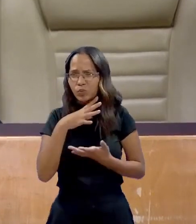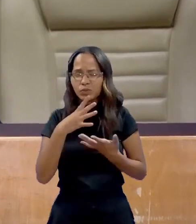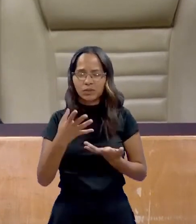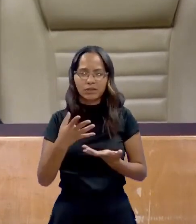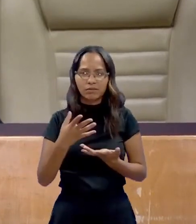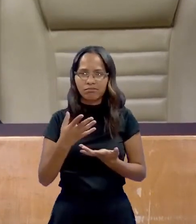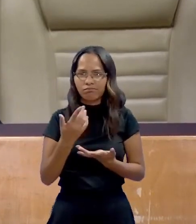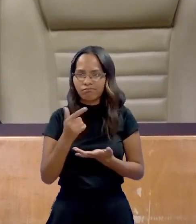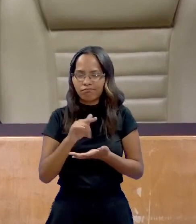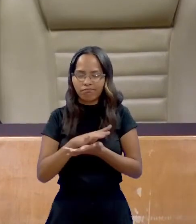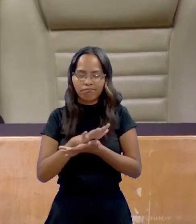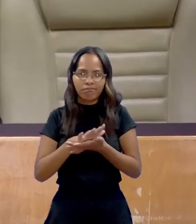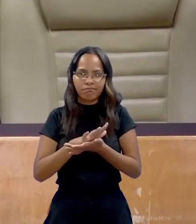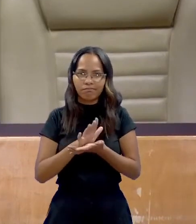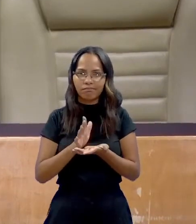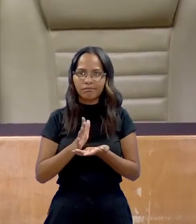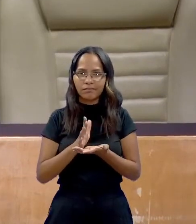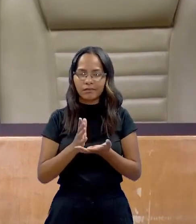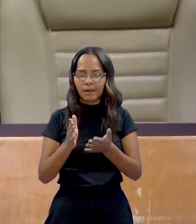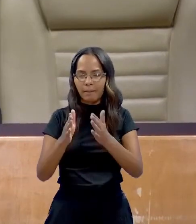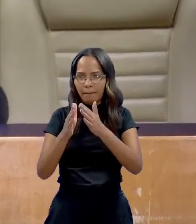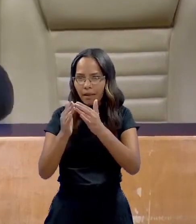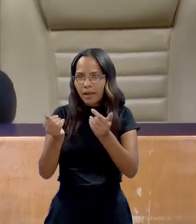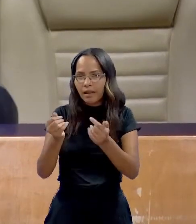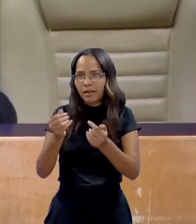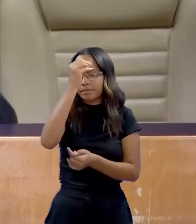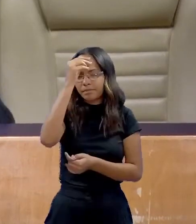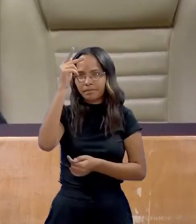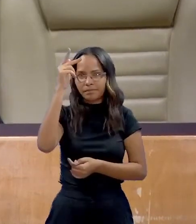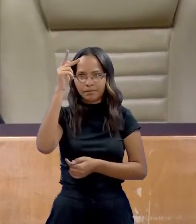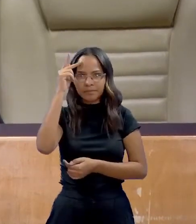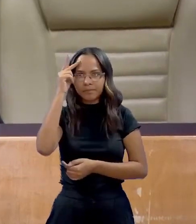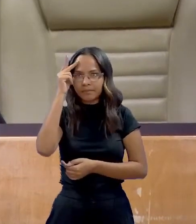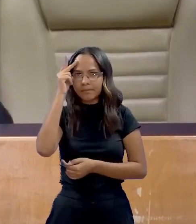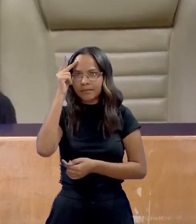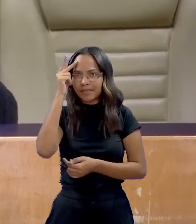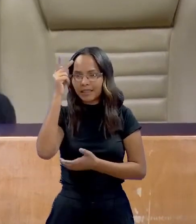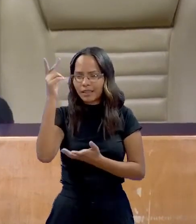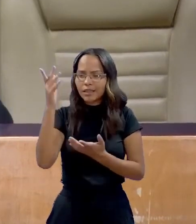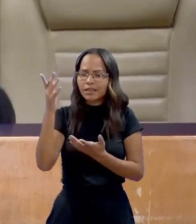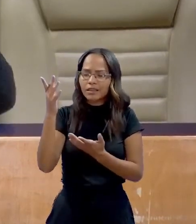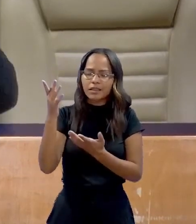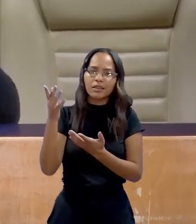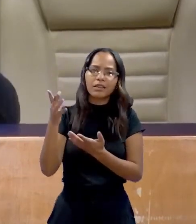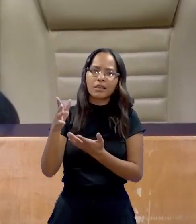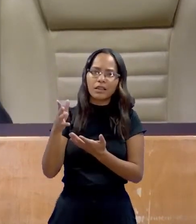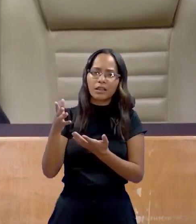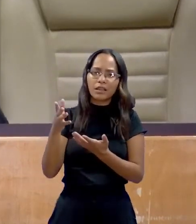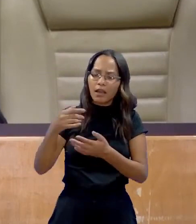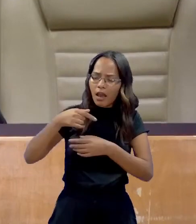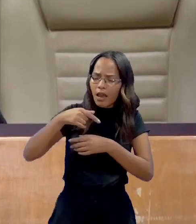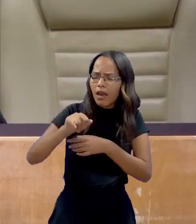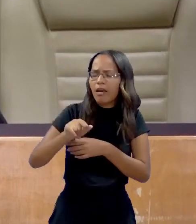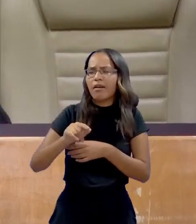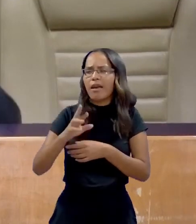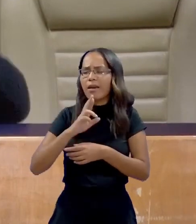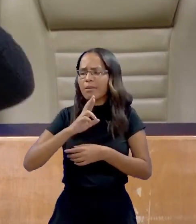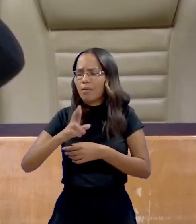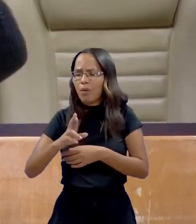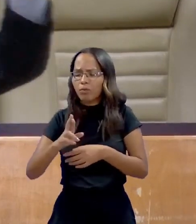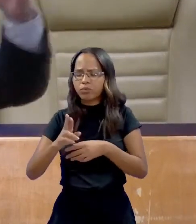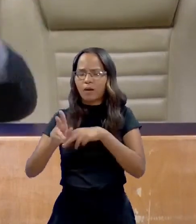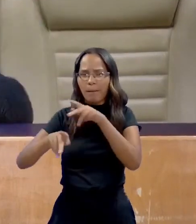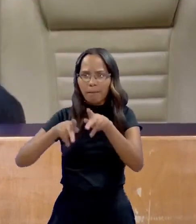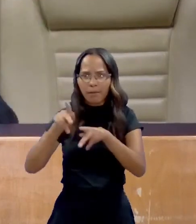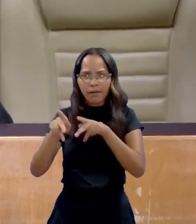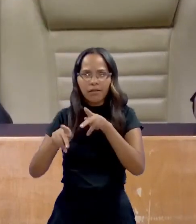nosso prefeito Rogério Cruz que pudesse atender a demanda não só dos moradores do Parque Ateneu, mas